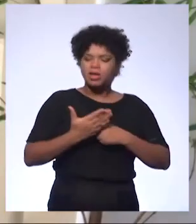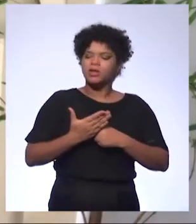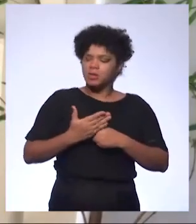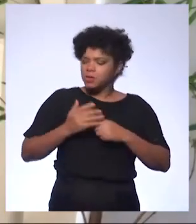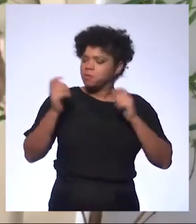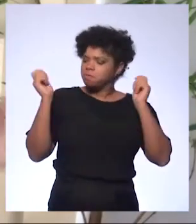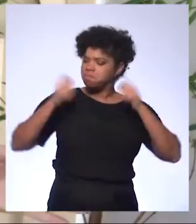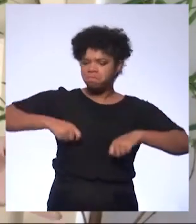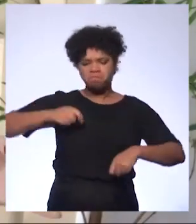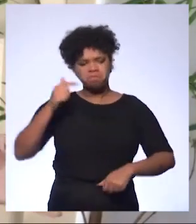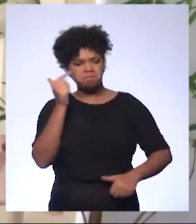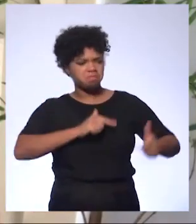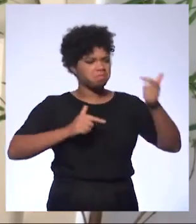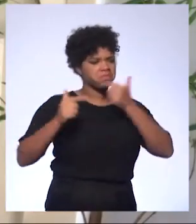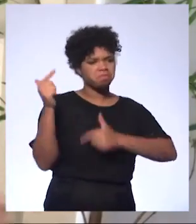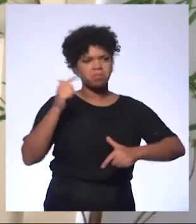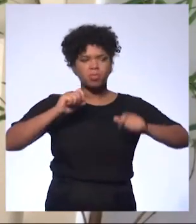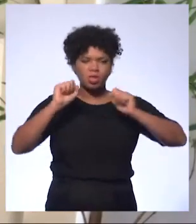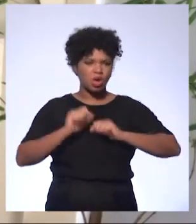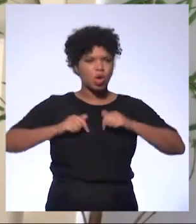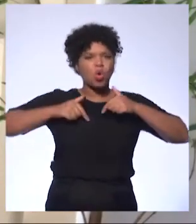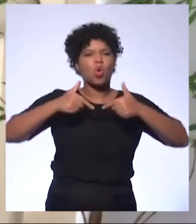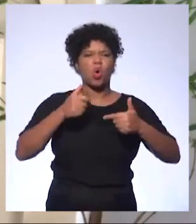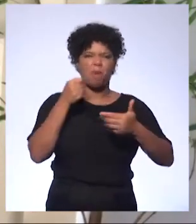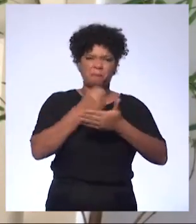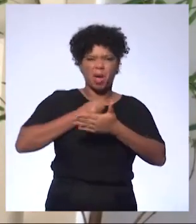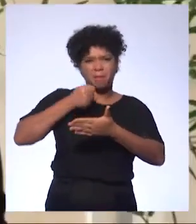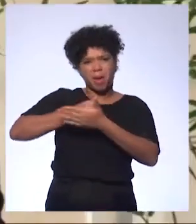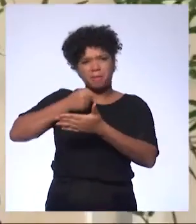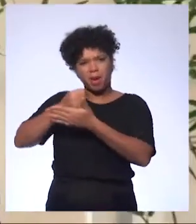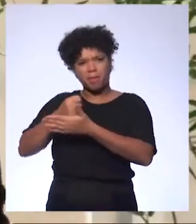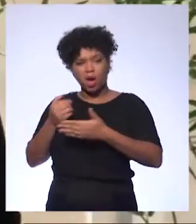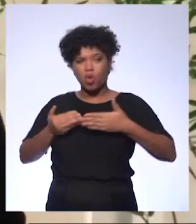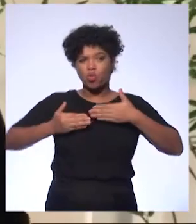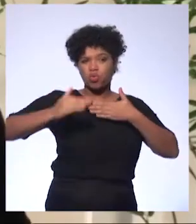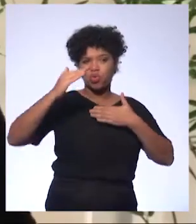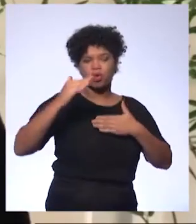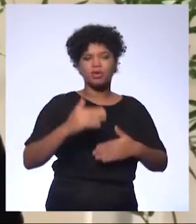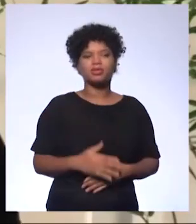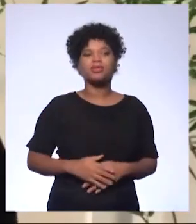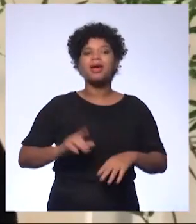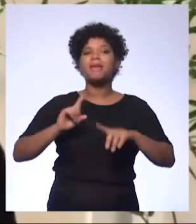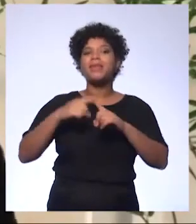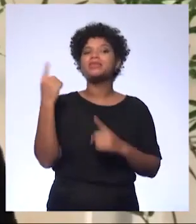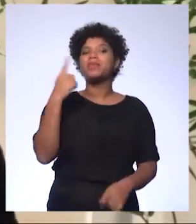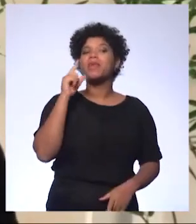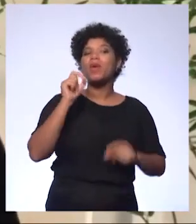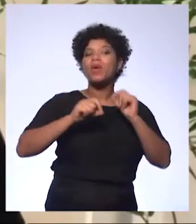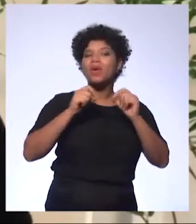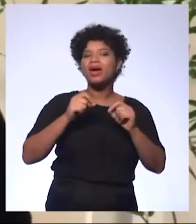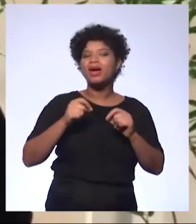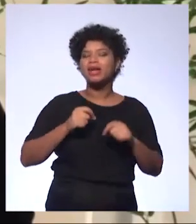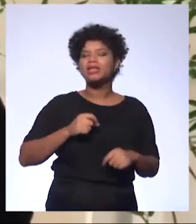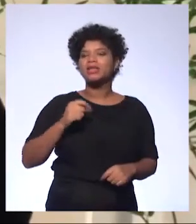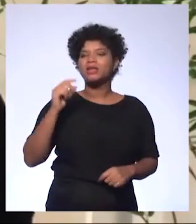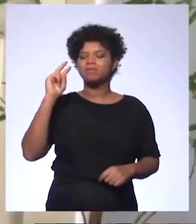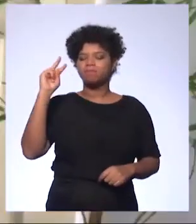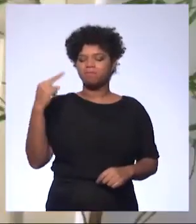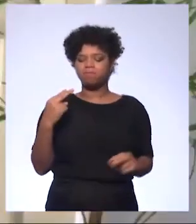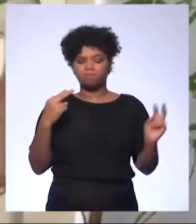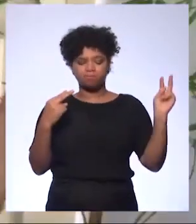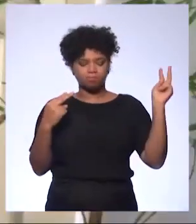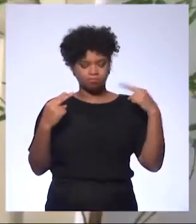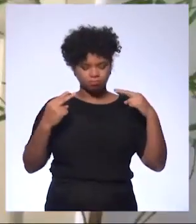querer progredir, para você querer fazer diferente, para você querer ir além. Só que para isso, primeiro você precisa se encher de